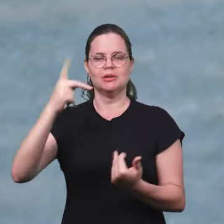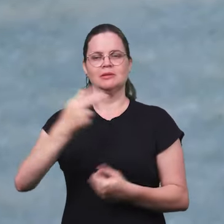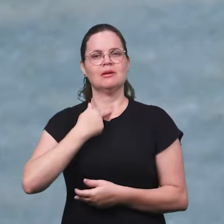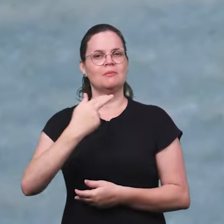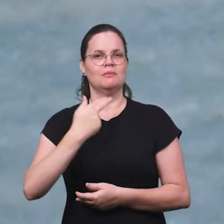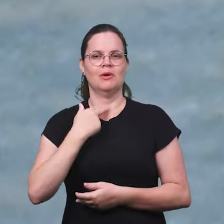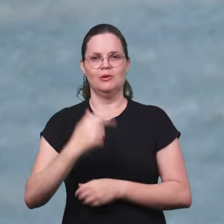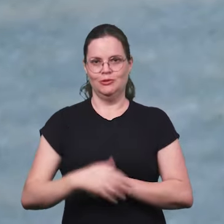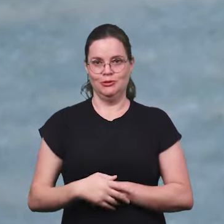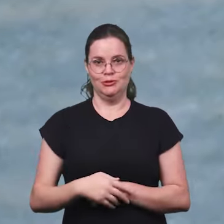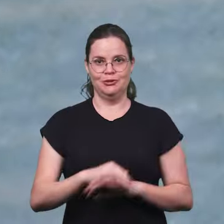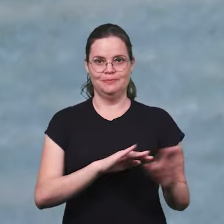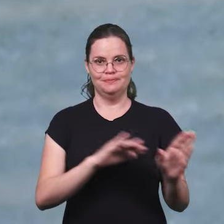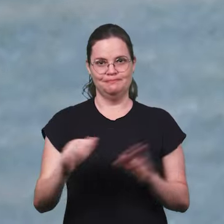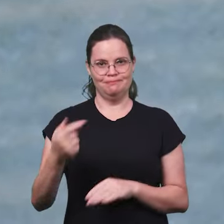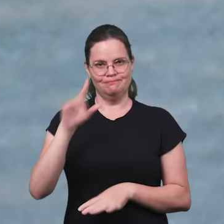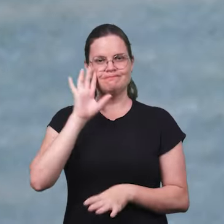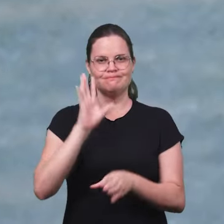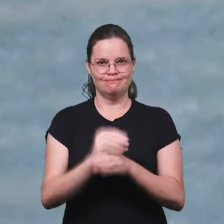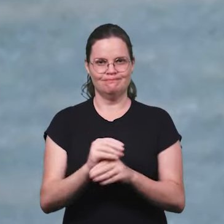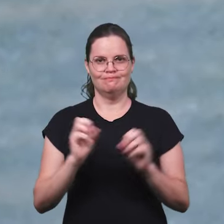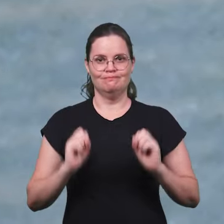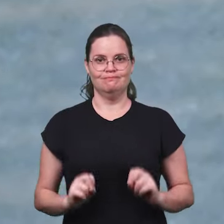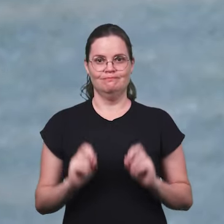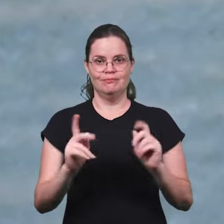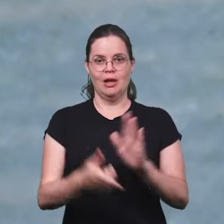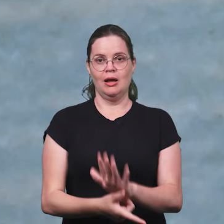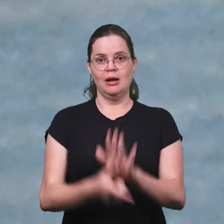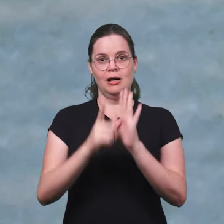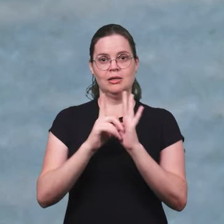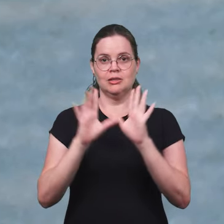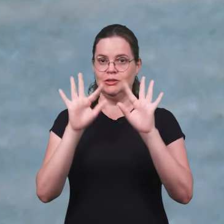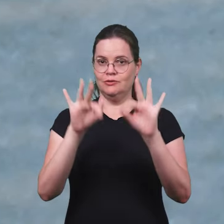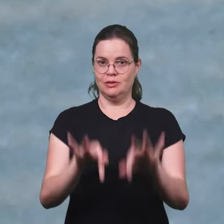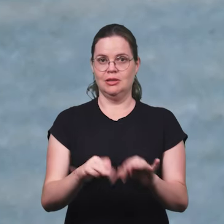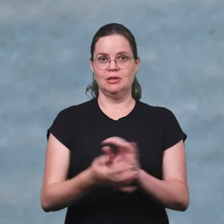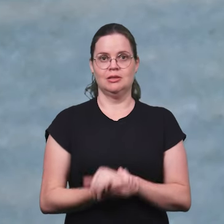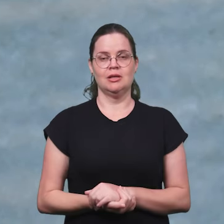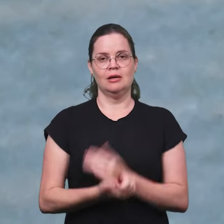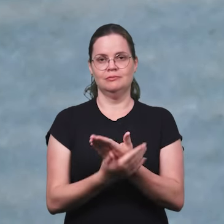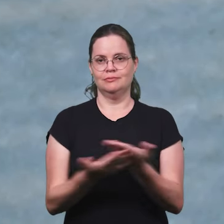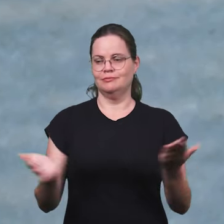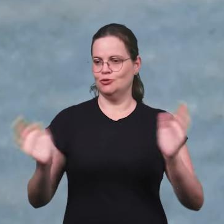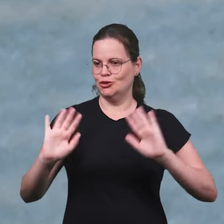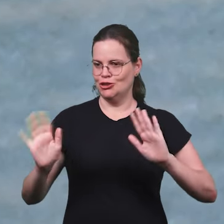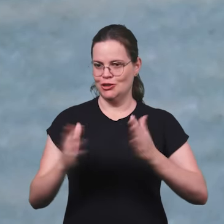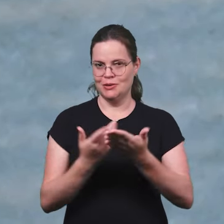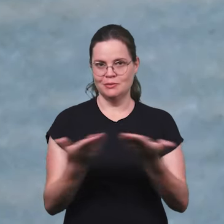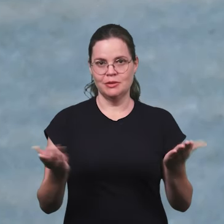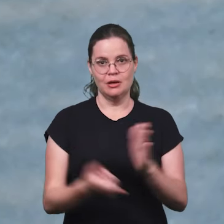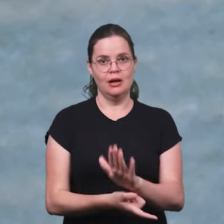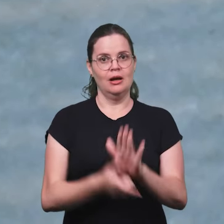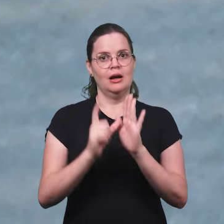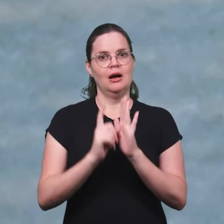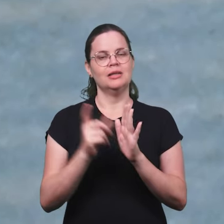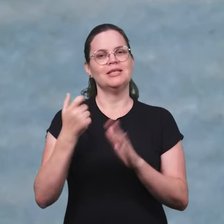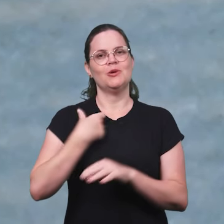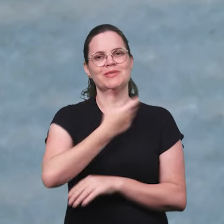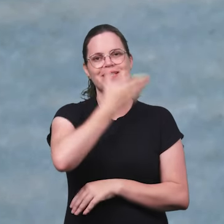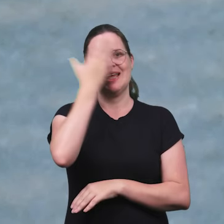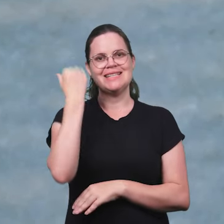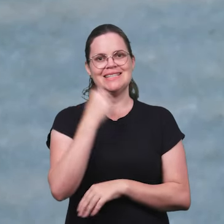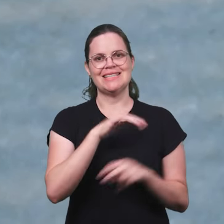Fique com essa palavra também. E antes de nós encerrarmos e despedirmos aqui de todos, eu esqueci na semana passada, vou fazer agora